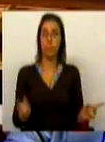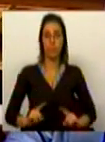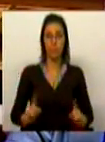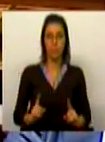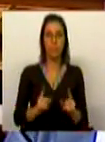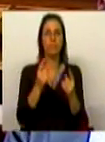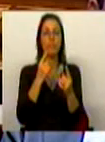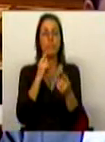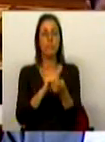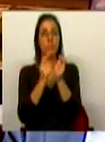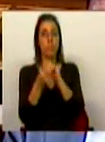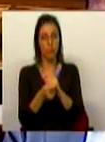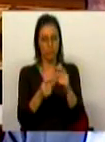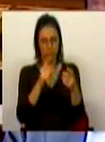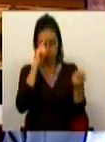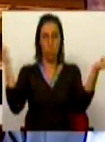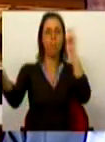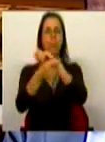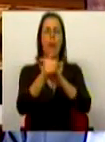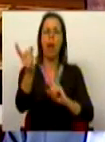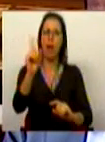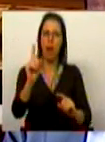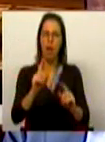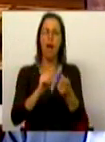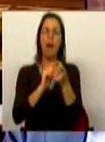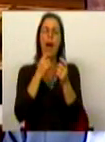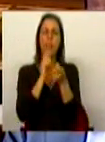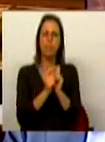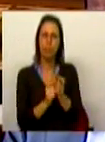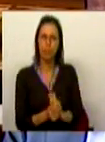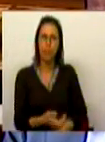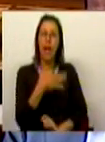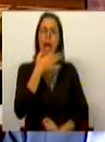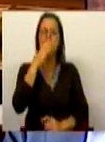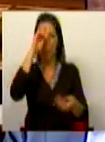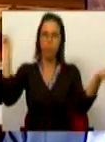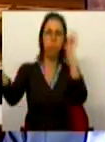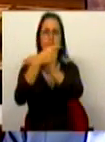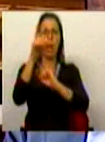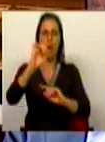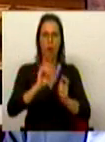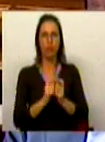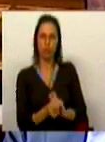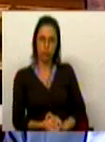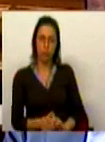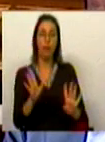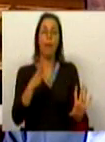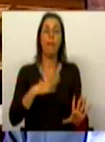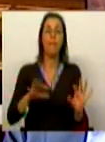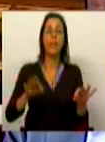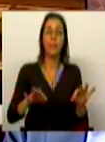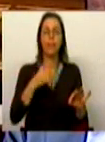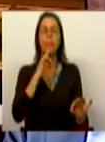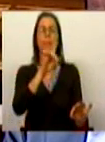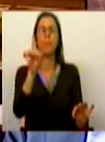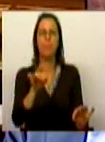a uma via revolucionária, optou por uma via reformista. Daí que queria terminar com uma